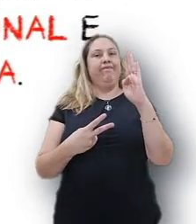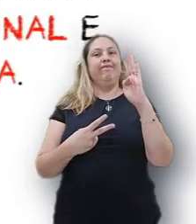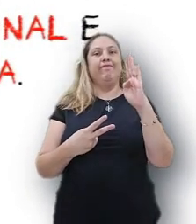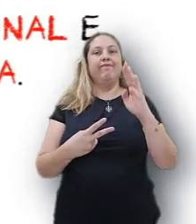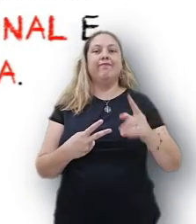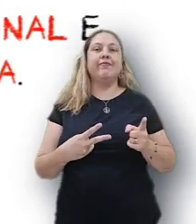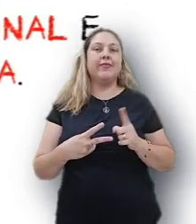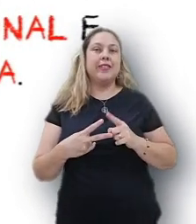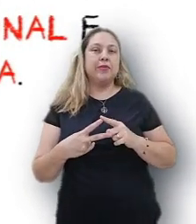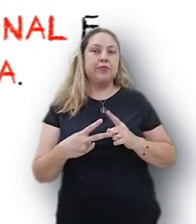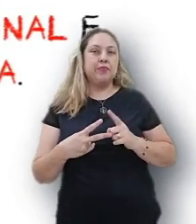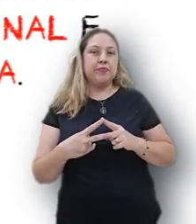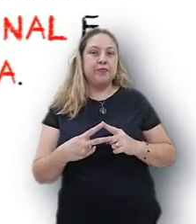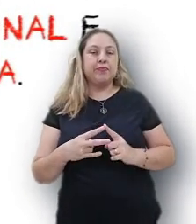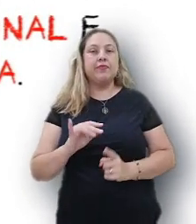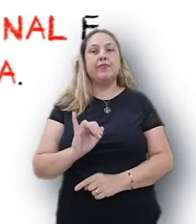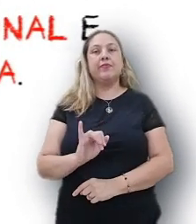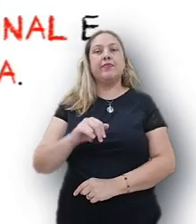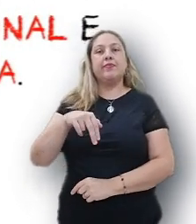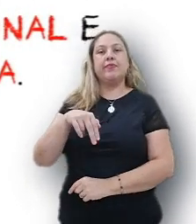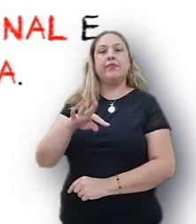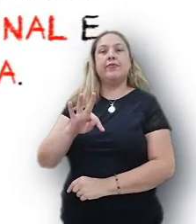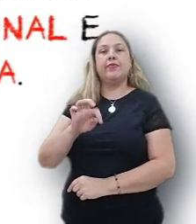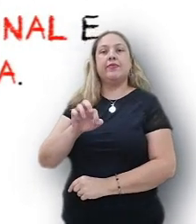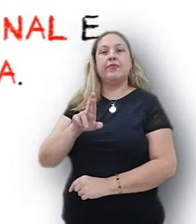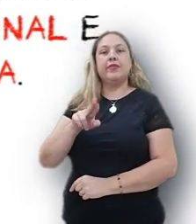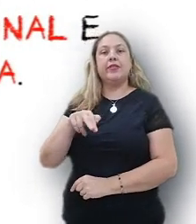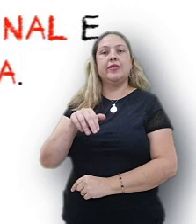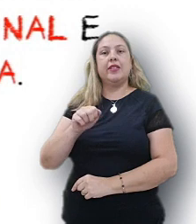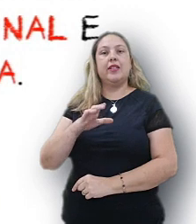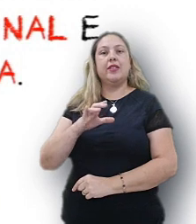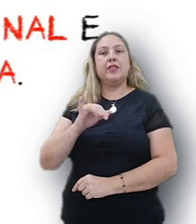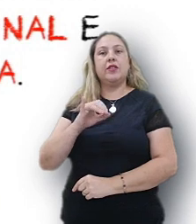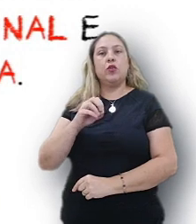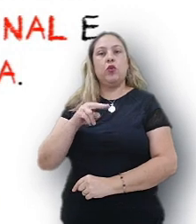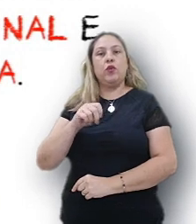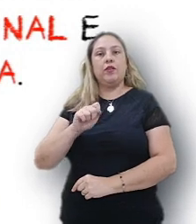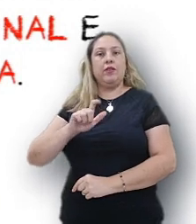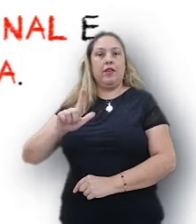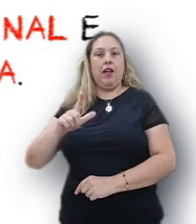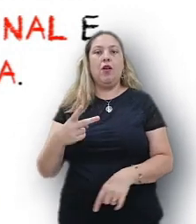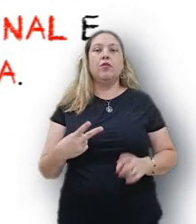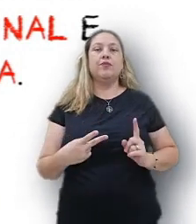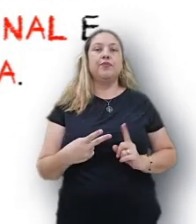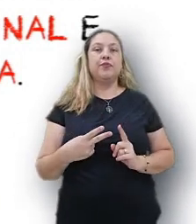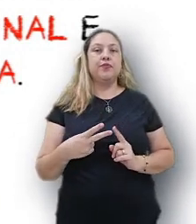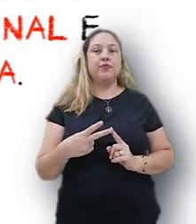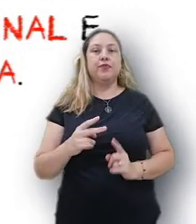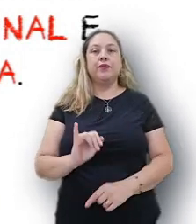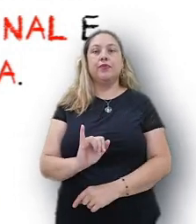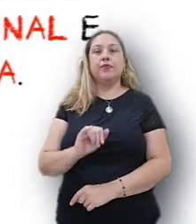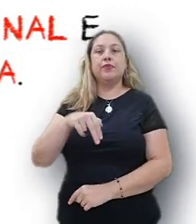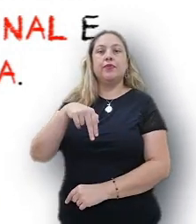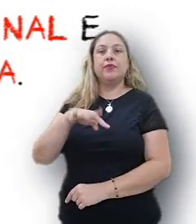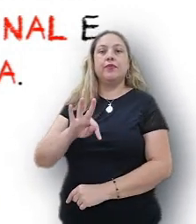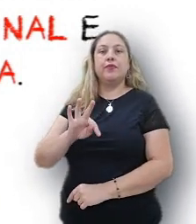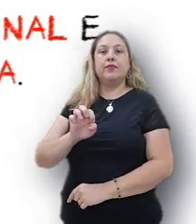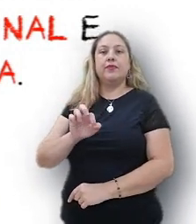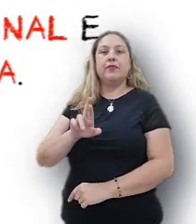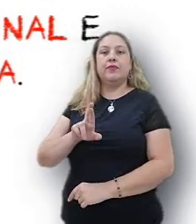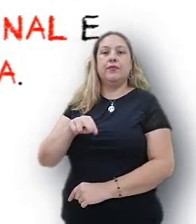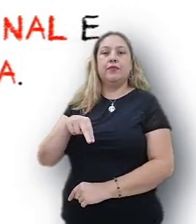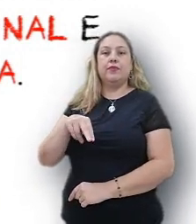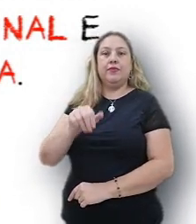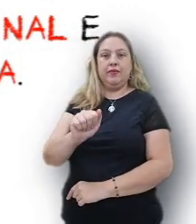Existem dois tipos principais de movimentos migratórios: a migração internacional e a